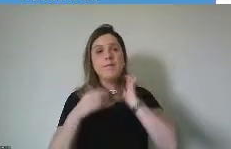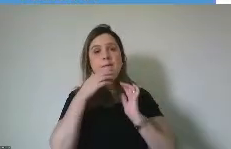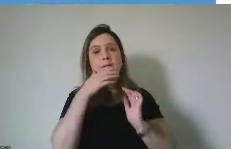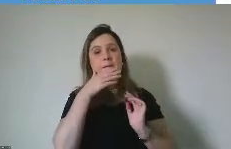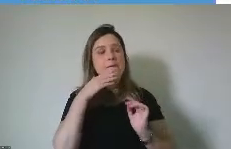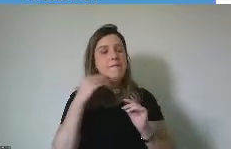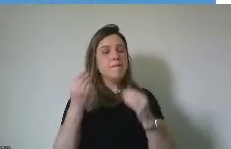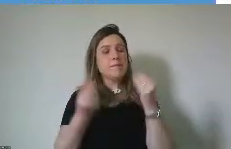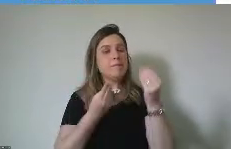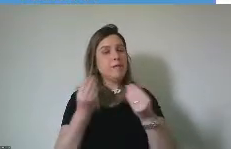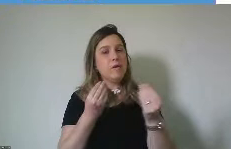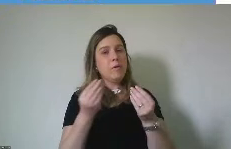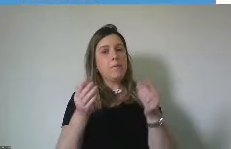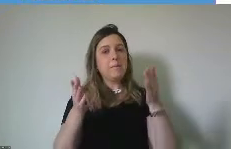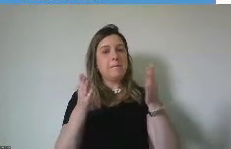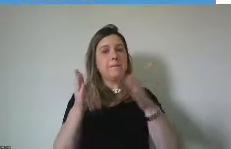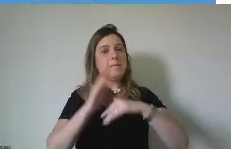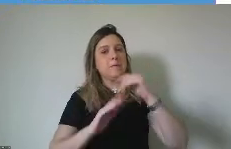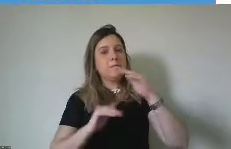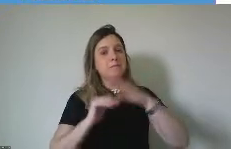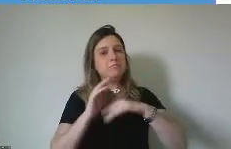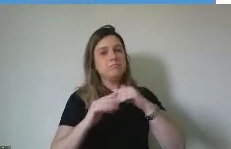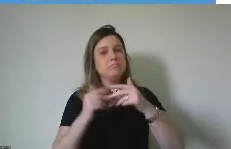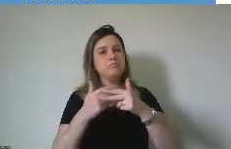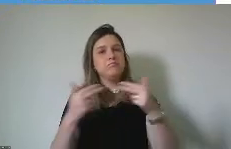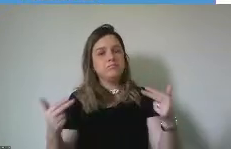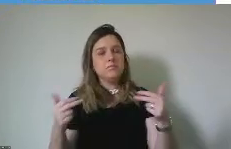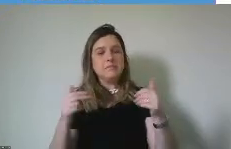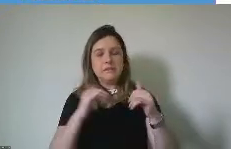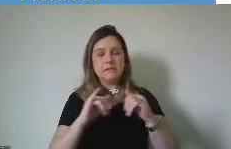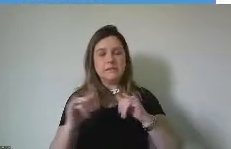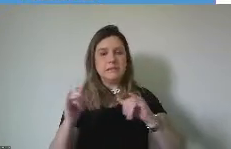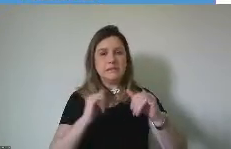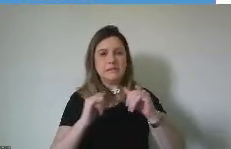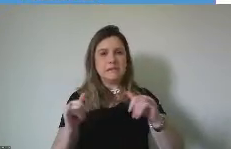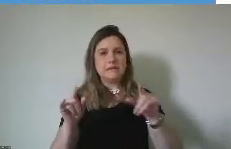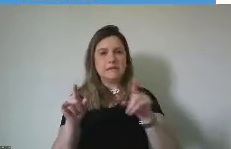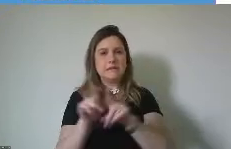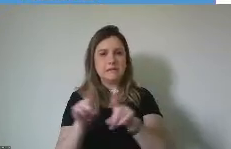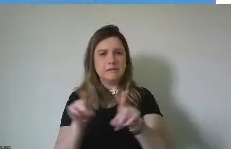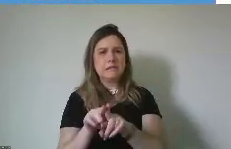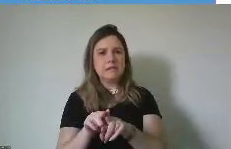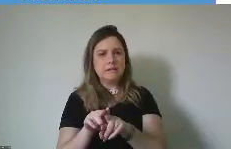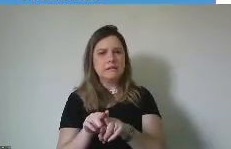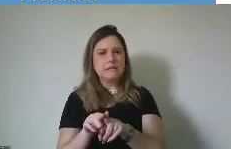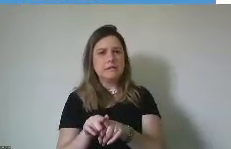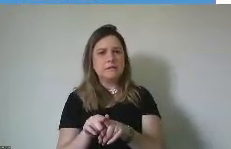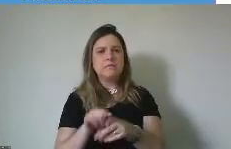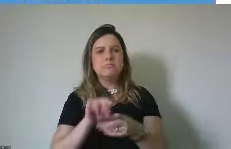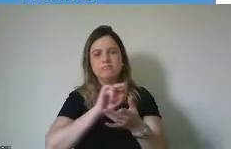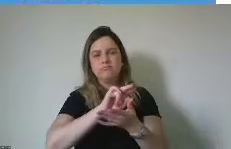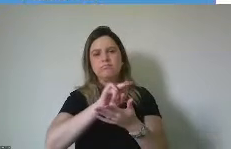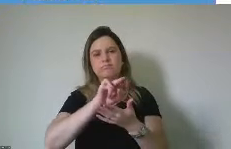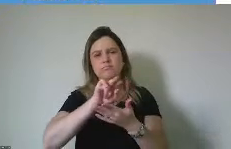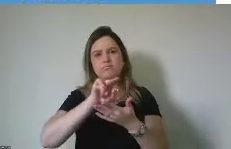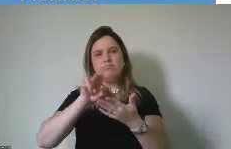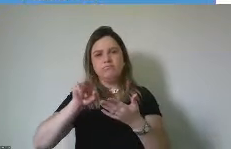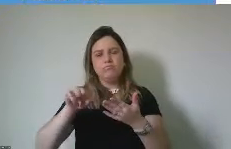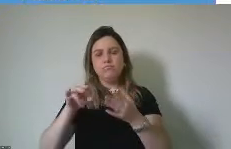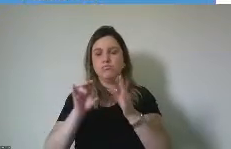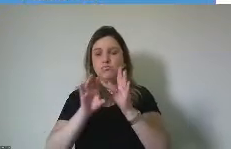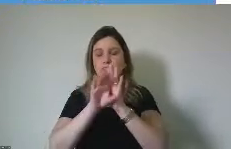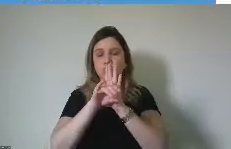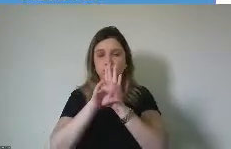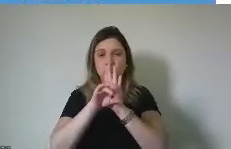atuais que a gente tem de montar um sistema de transmissão né uma subestação uma bela peça de engenharia formada por linhas